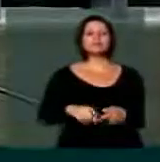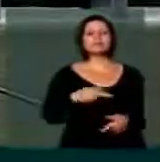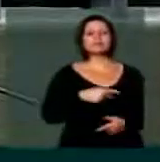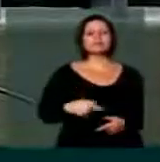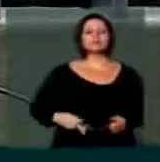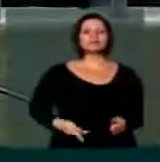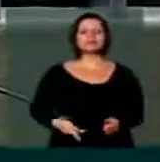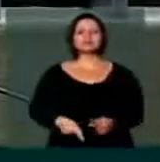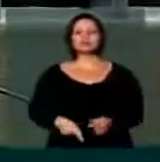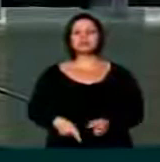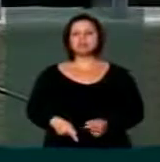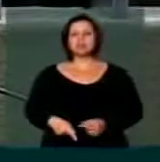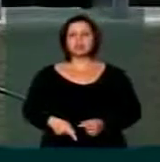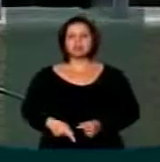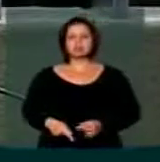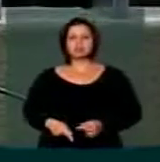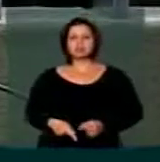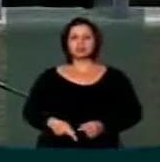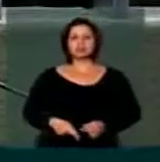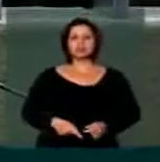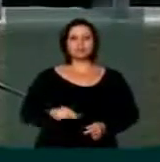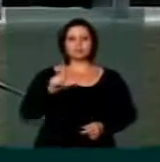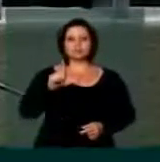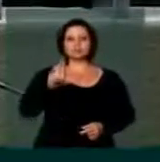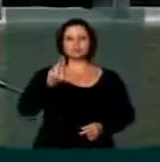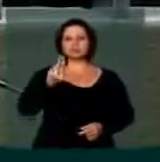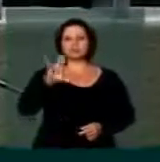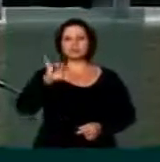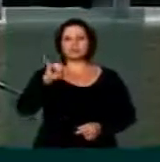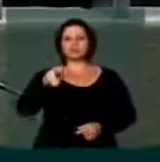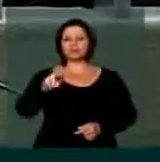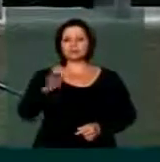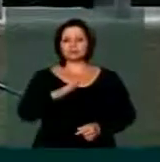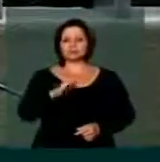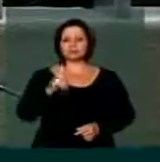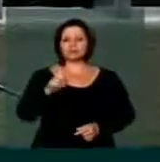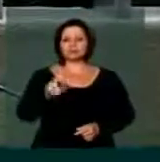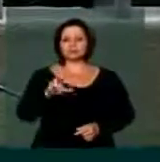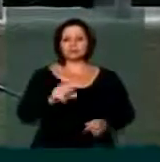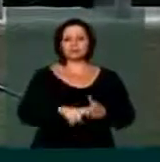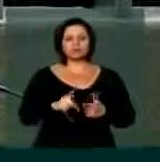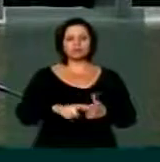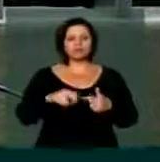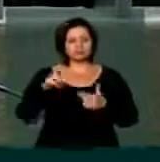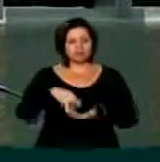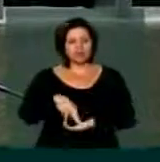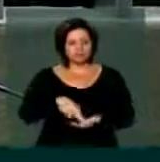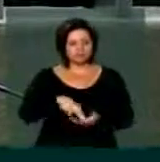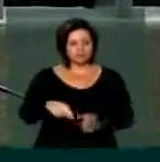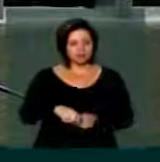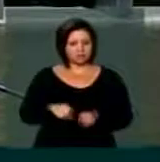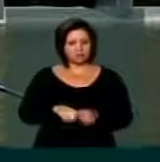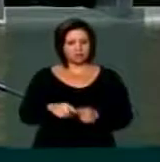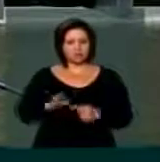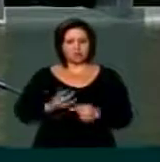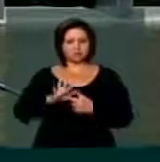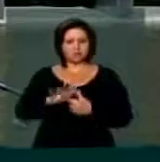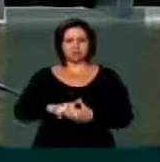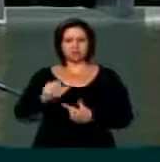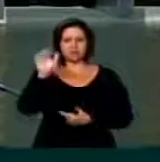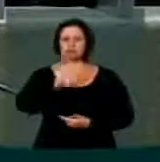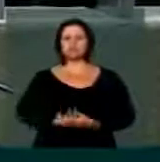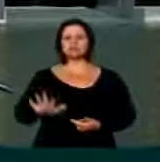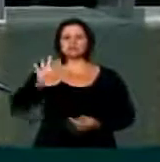candidata presidencial, companheira Luciana Genro, se saiu muito bem, muito fortalecida, uma